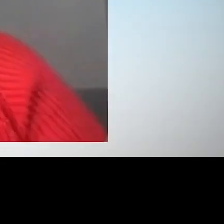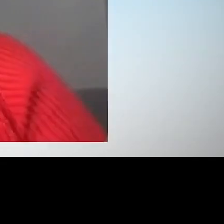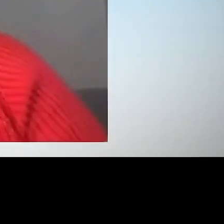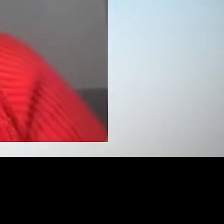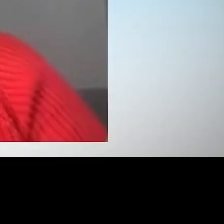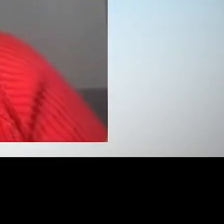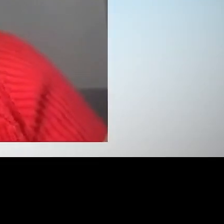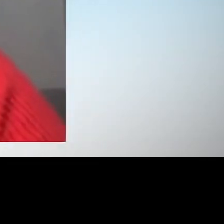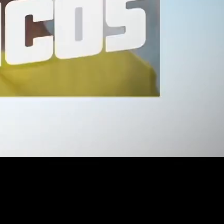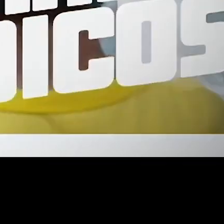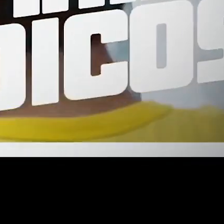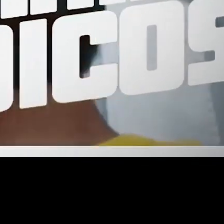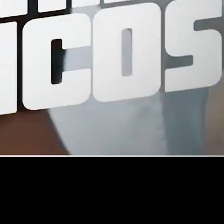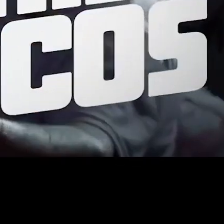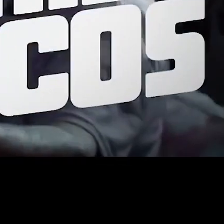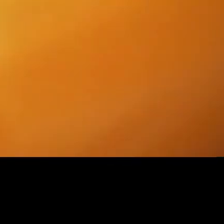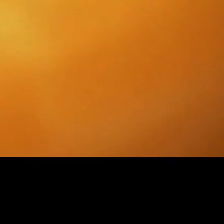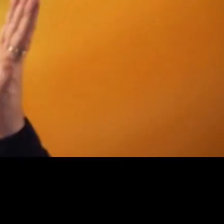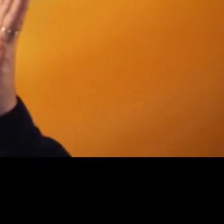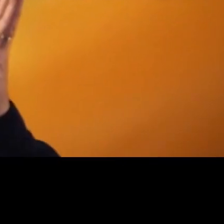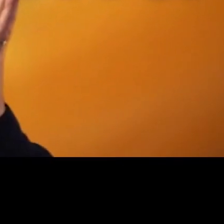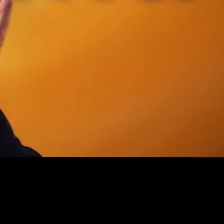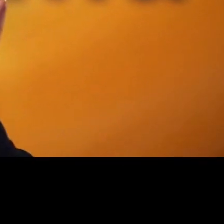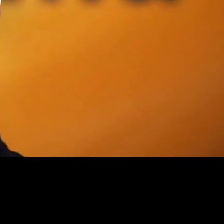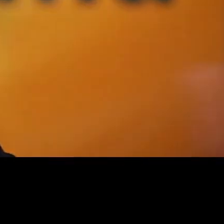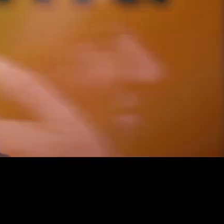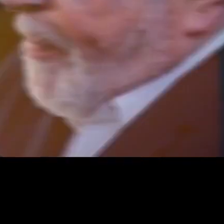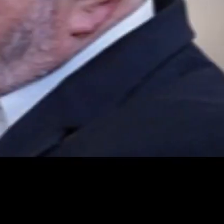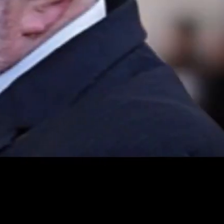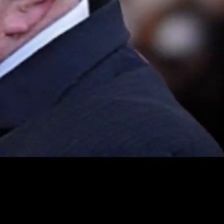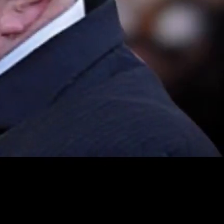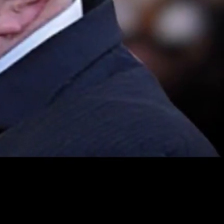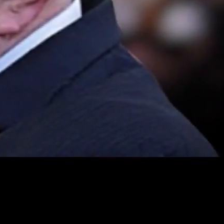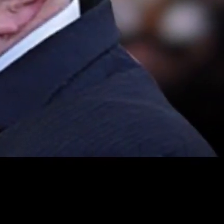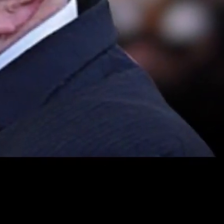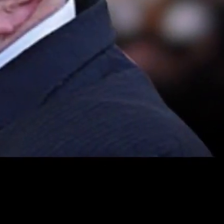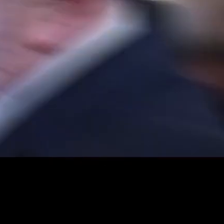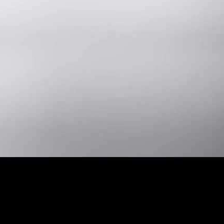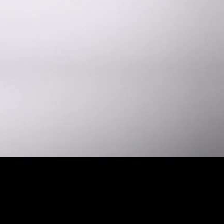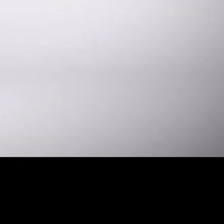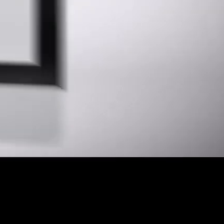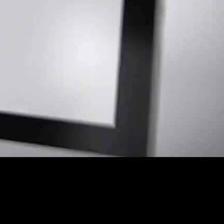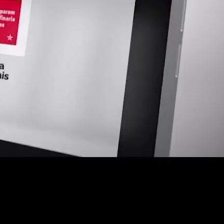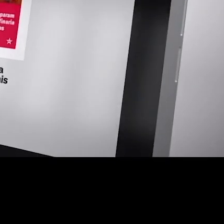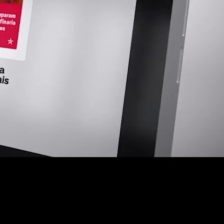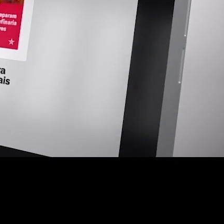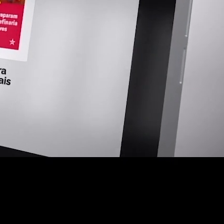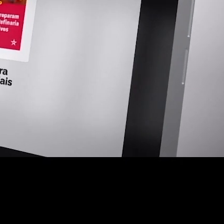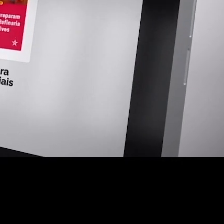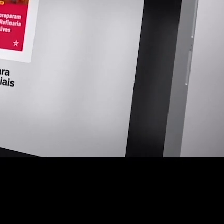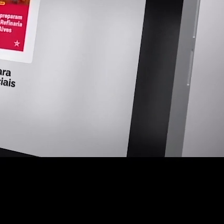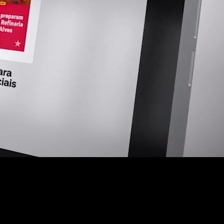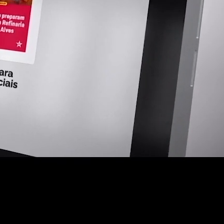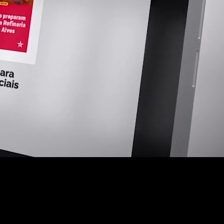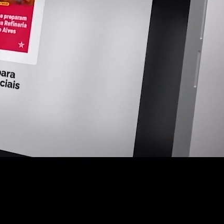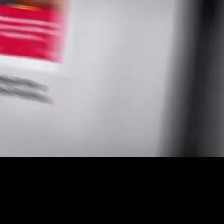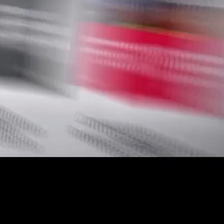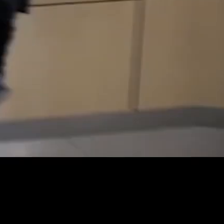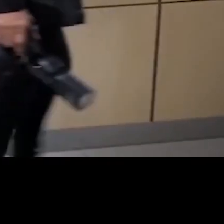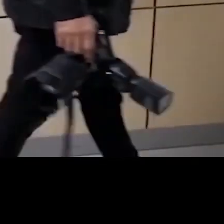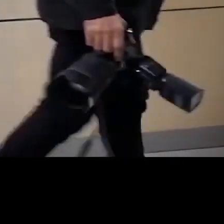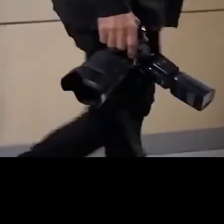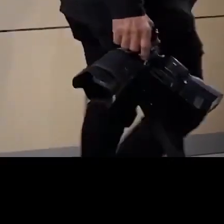gente, todo mundo merece investimento. Para quem já é da casa, siga em sintonia com a